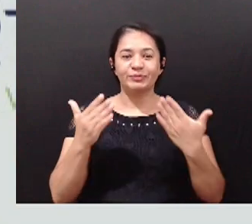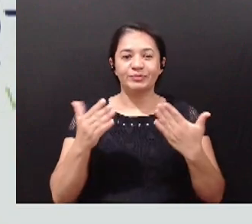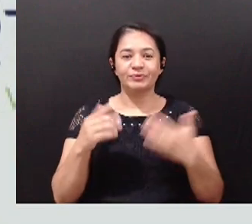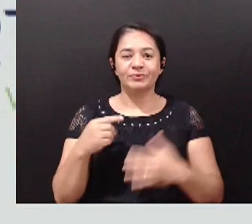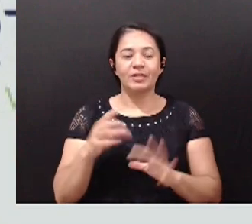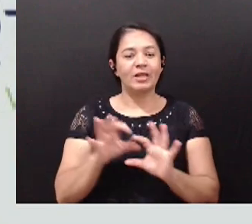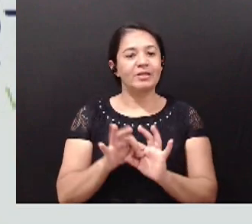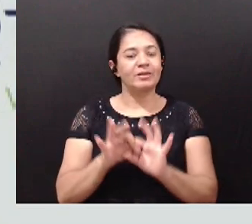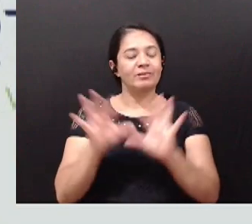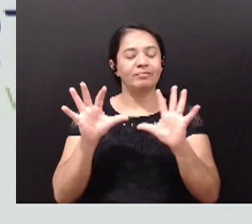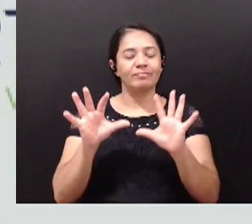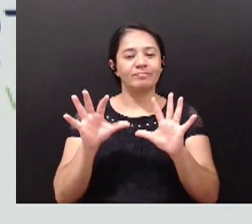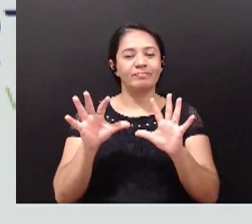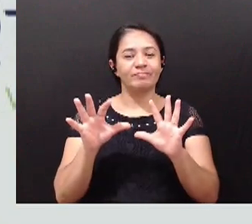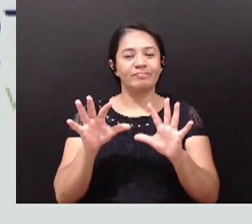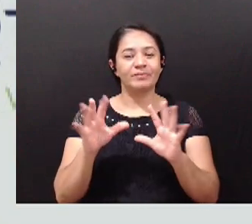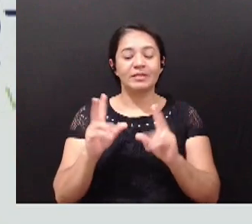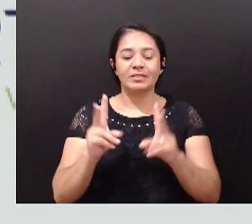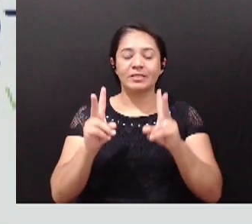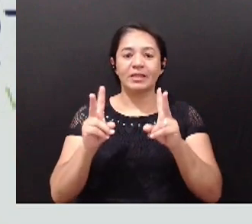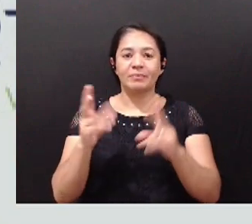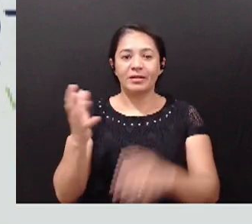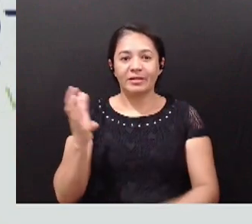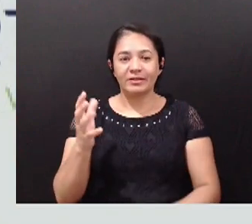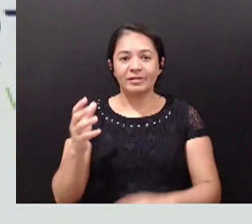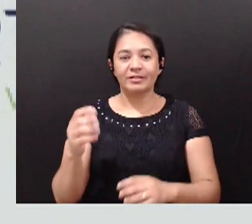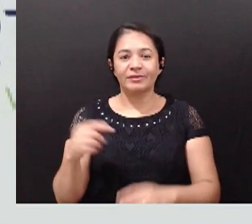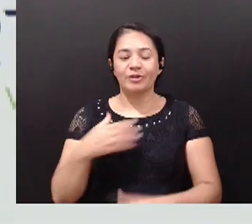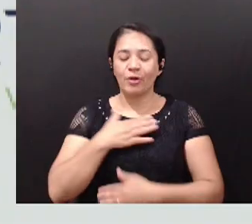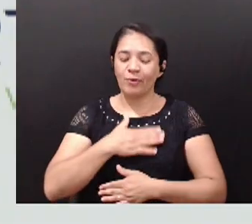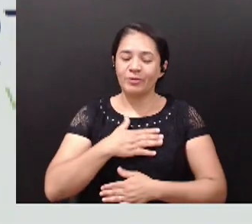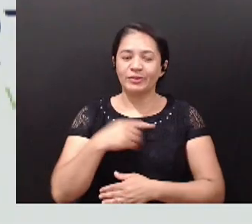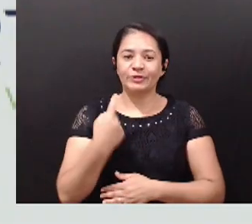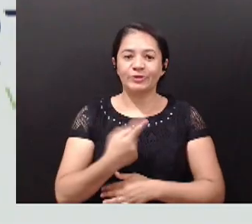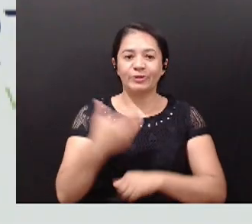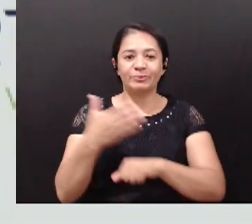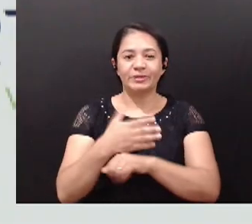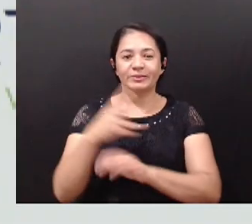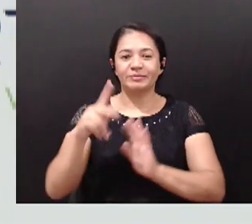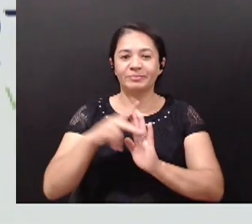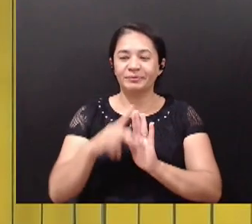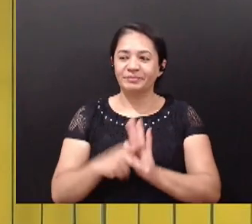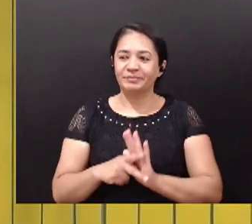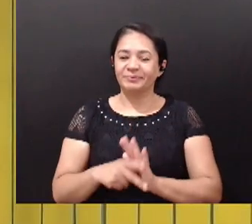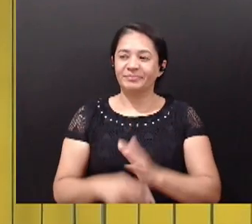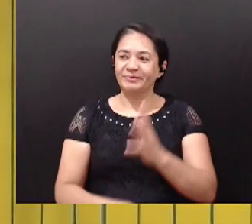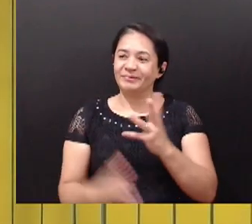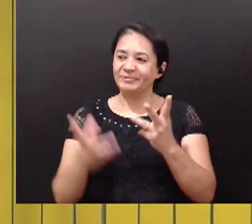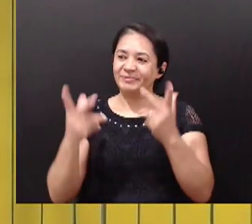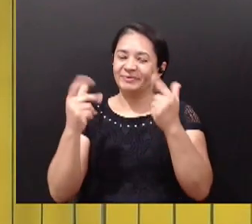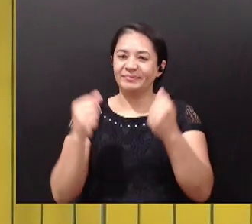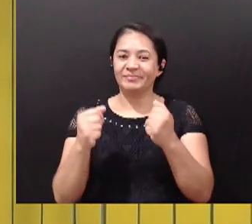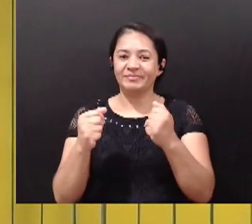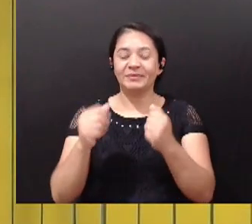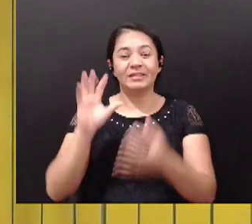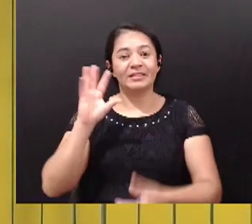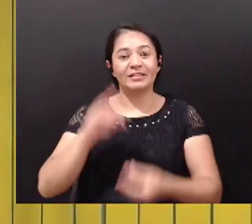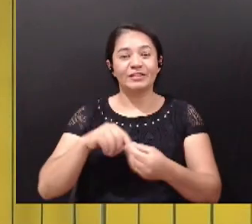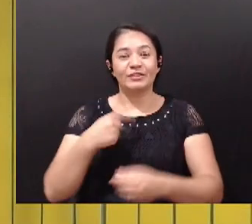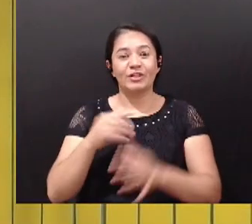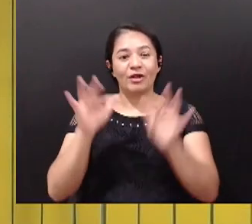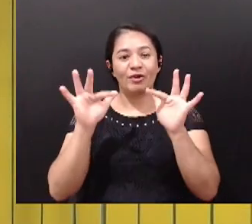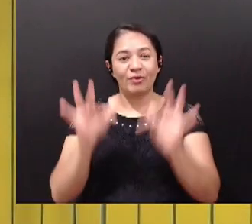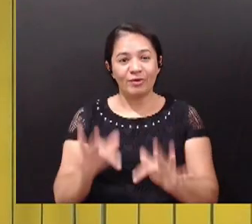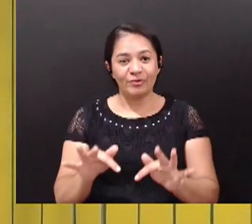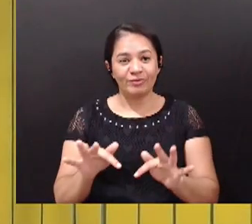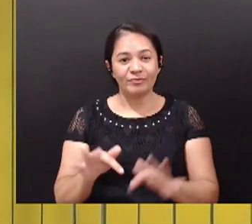disposição, sempre que quiserem, vai ser um grande prazer participar do seu programa. Maravilha! E assim nós encerramos mais um